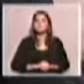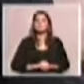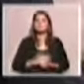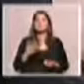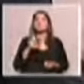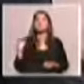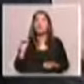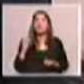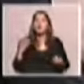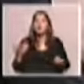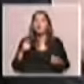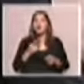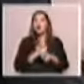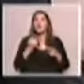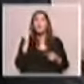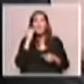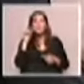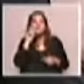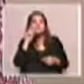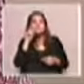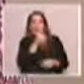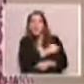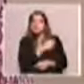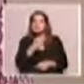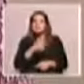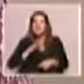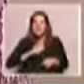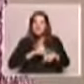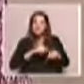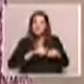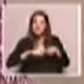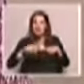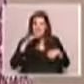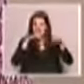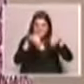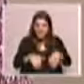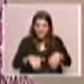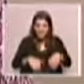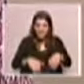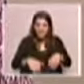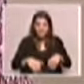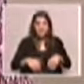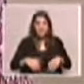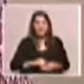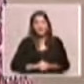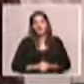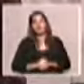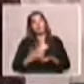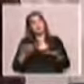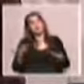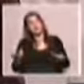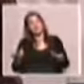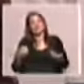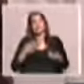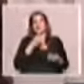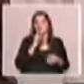deste lado, a questão da conservação em nossa casa, congelar. Bom, estamos